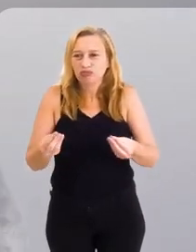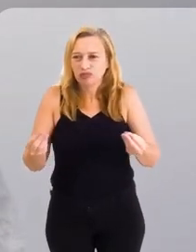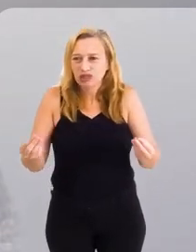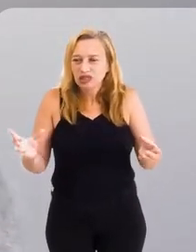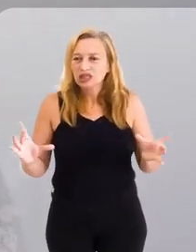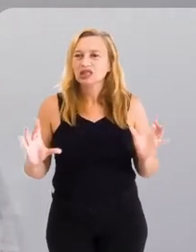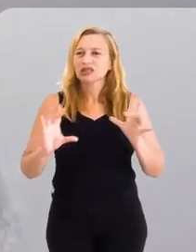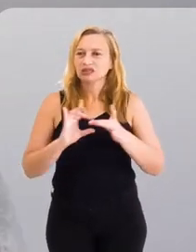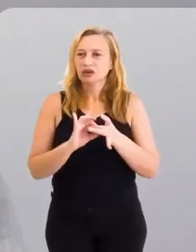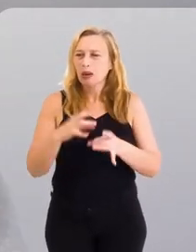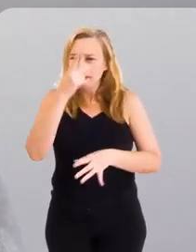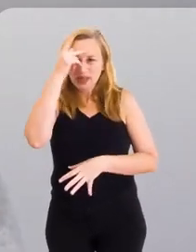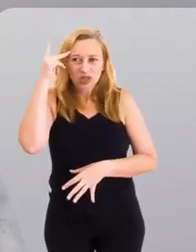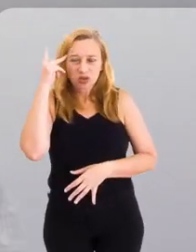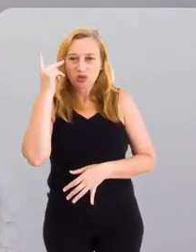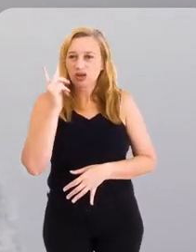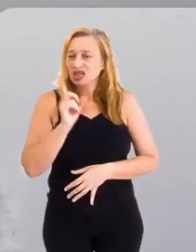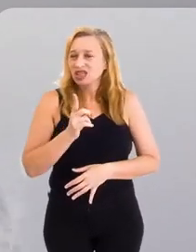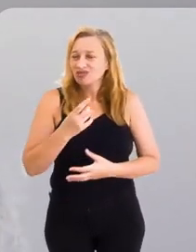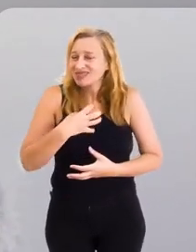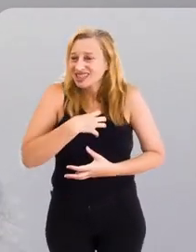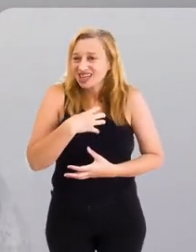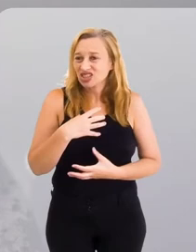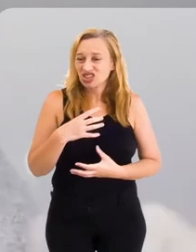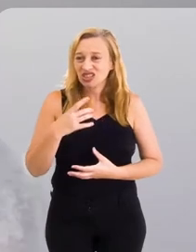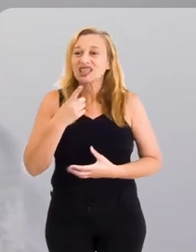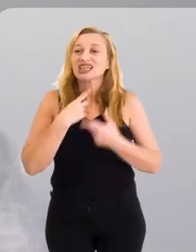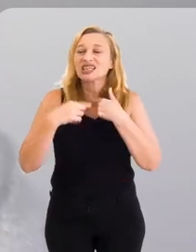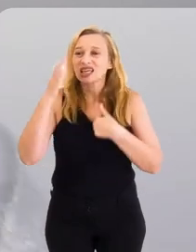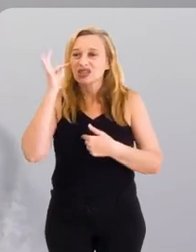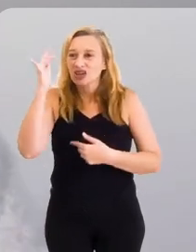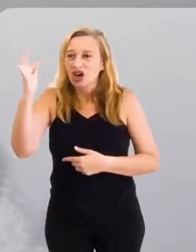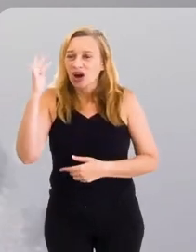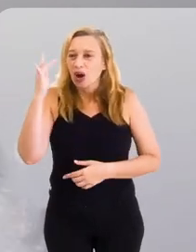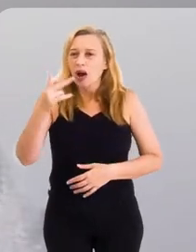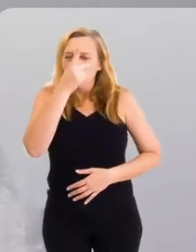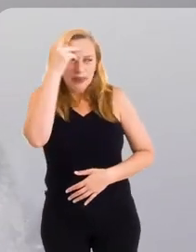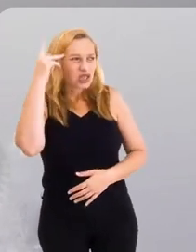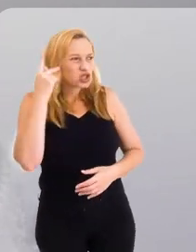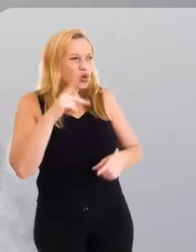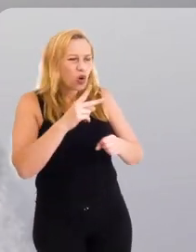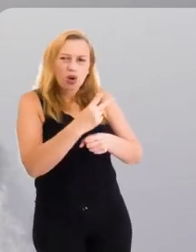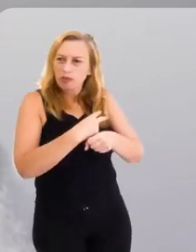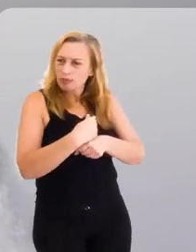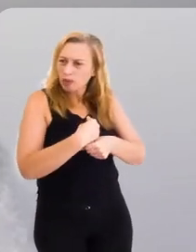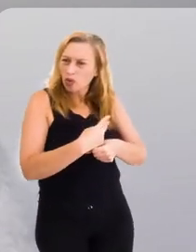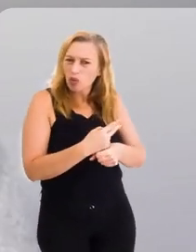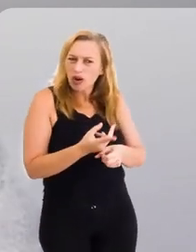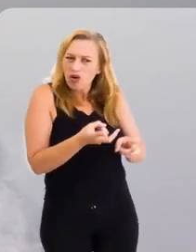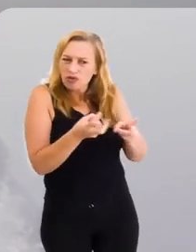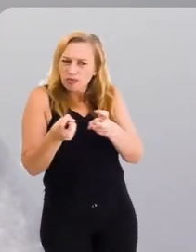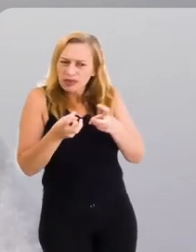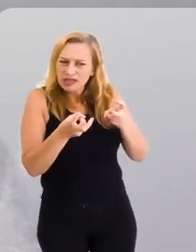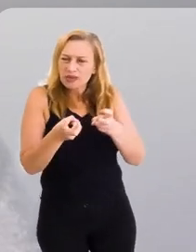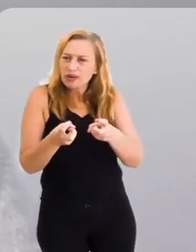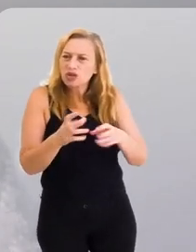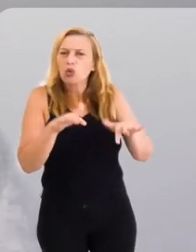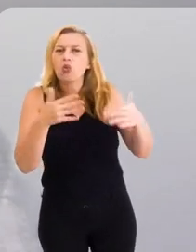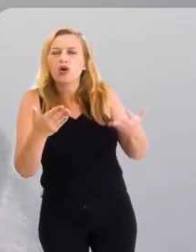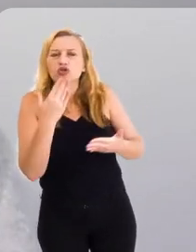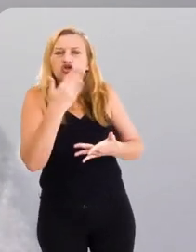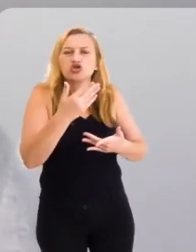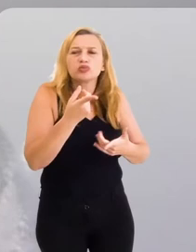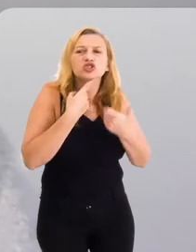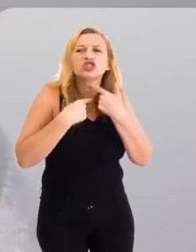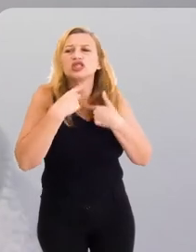fazer esse parto de alguém que não está grávida. Então, toda vez que uma pessoa me procura, eu fico tentando perceber a gravidez. Em